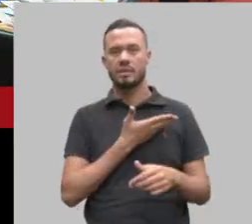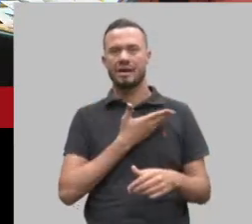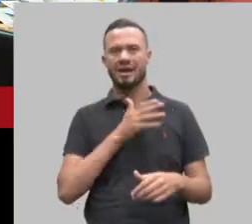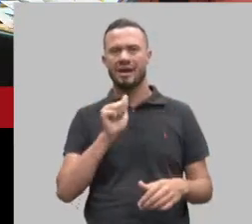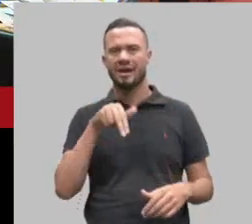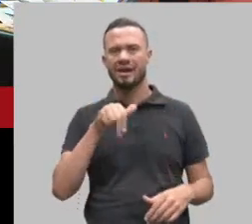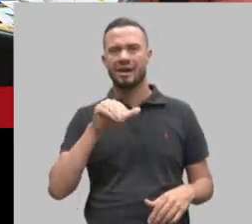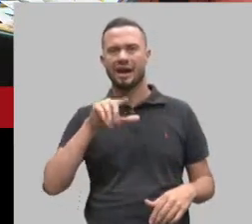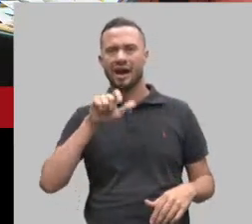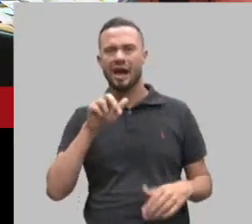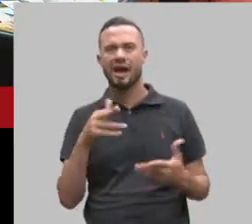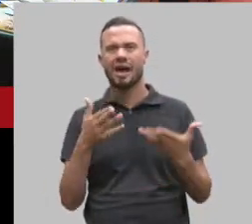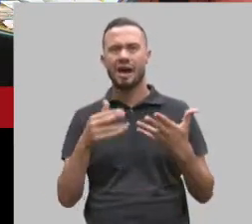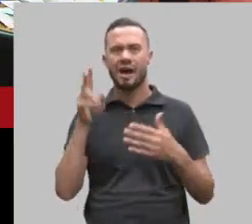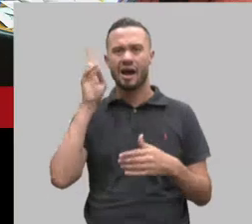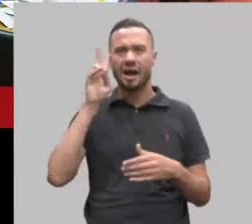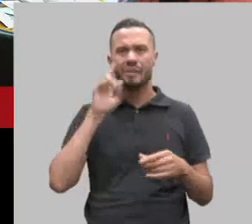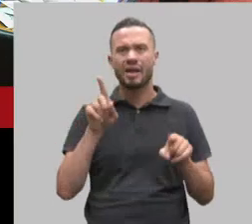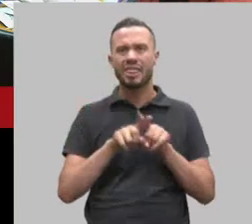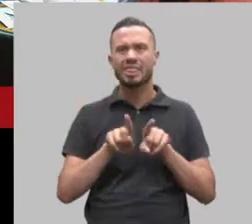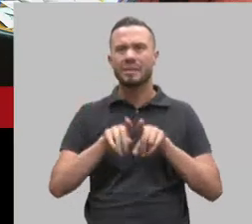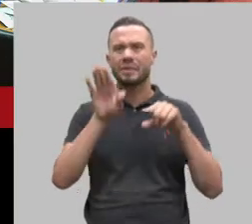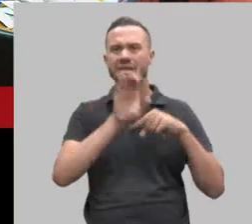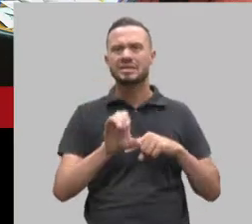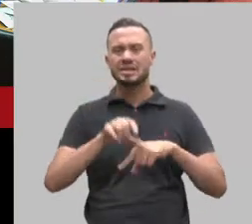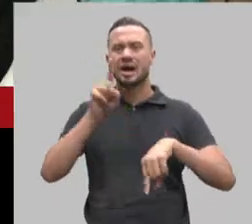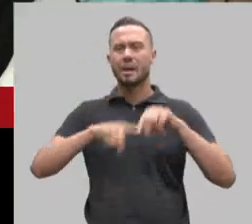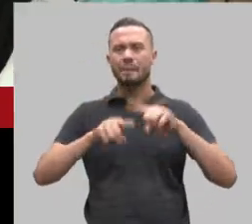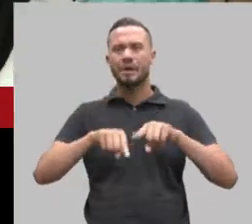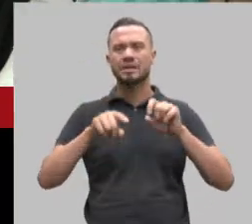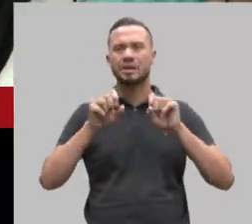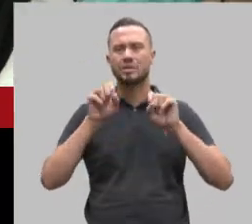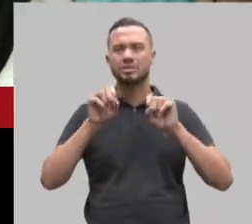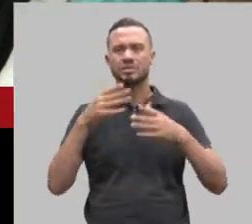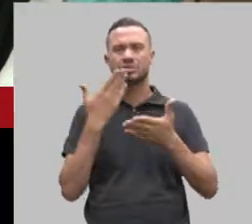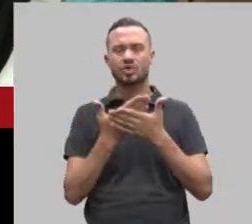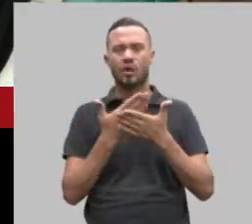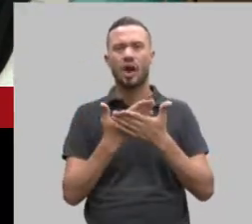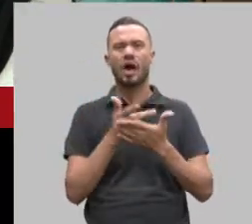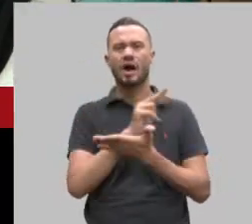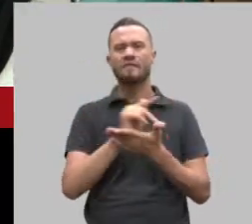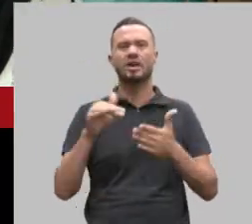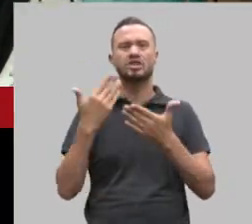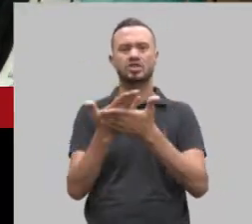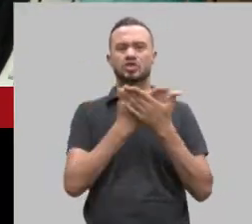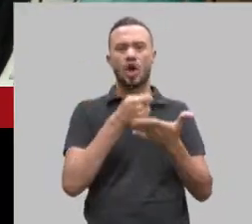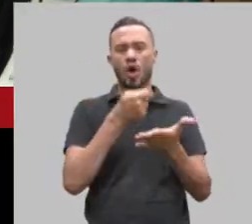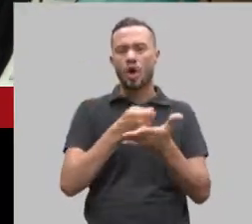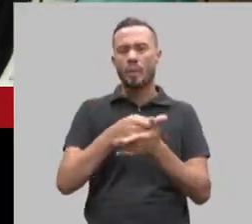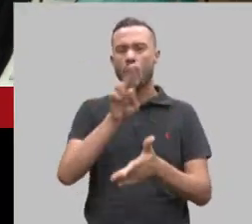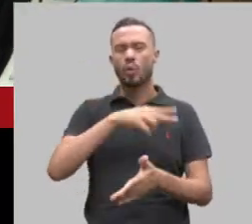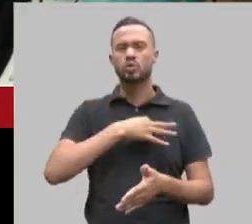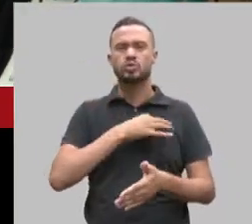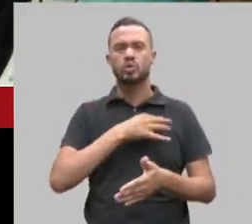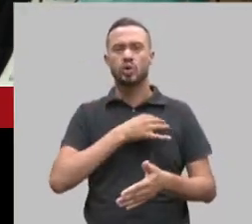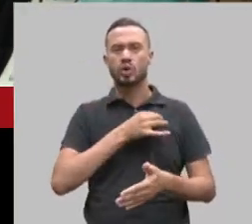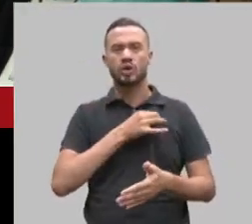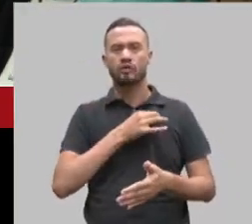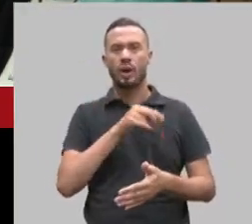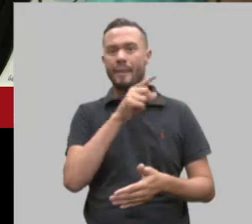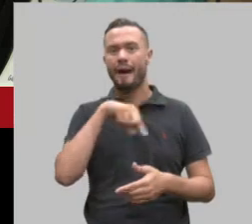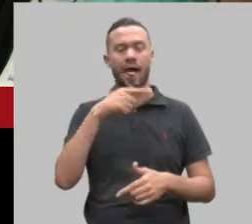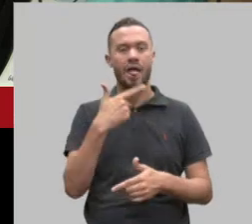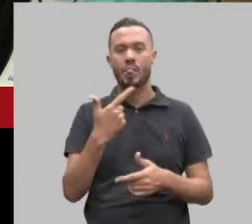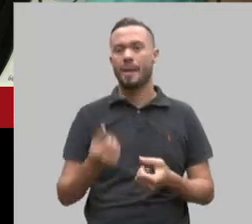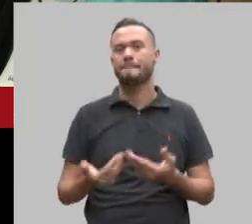também que o unior também faz parte do material escolar e que m das vezes as escolas cobram usos de uniforme que as mesmas não distribuem